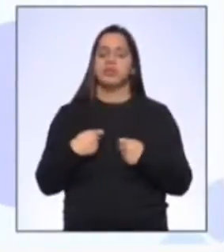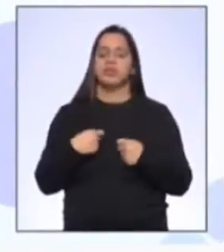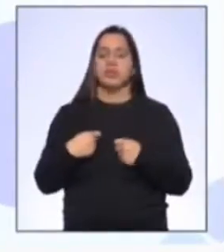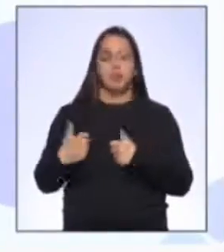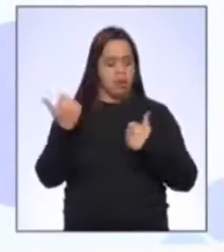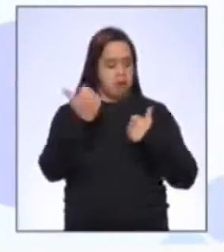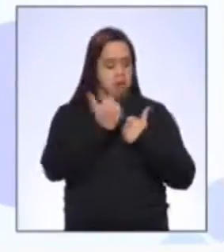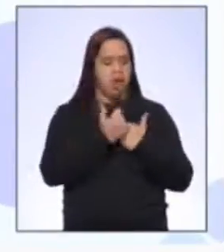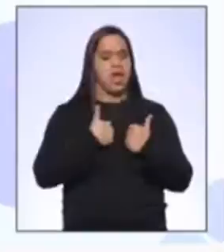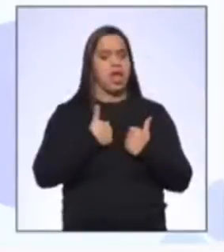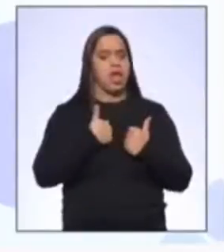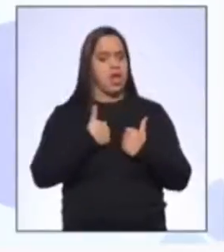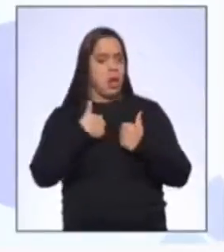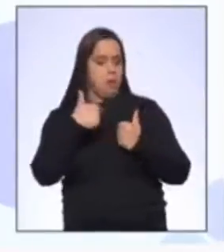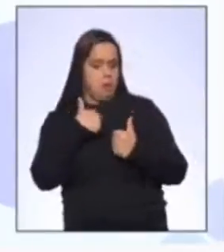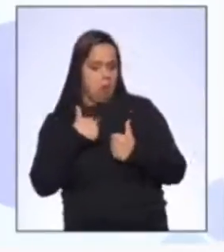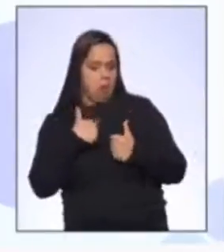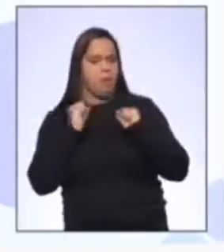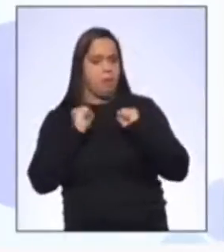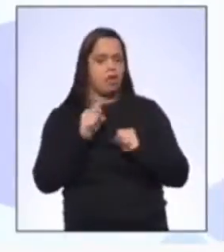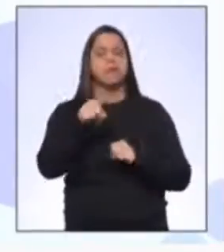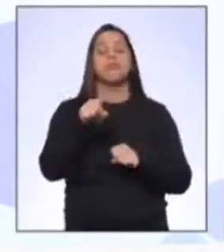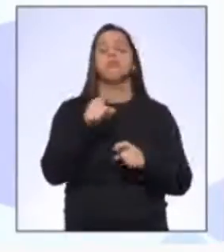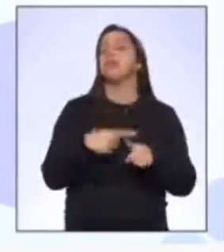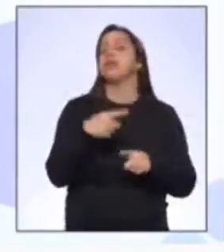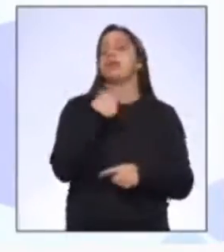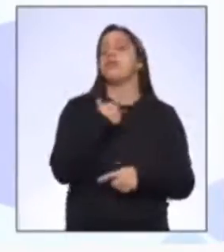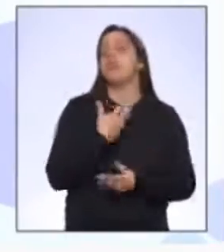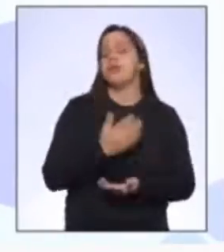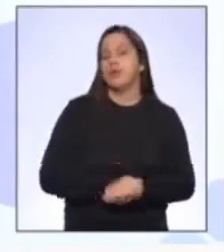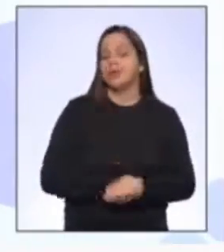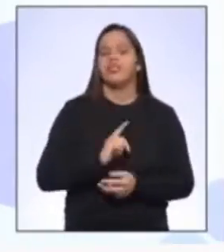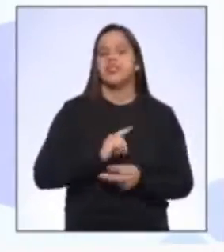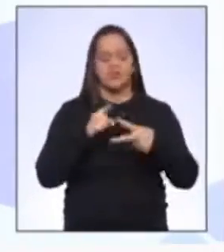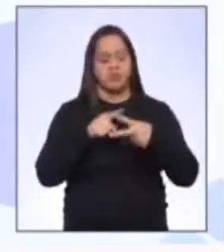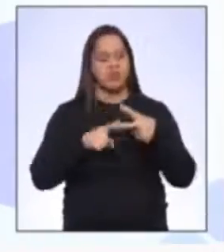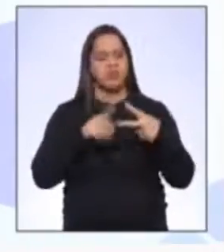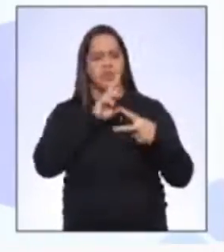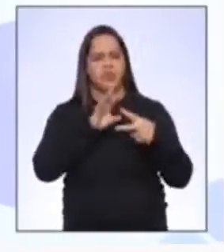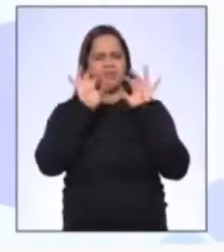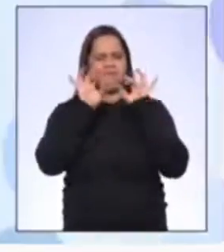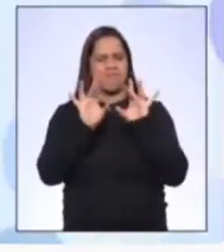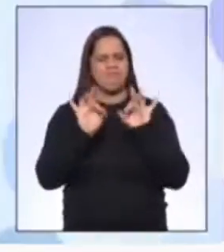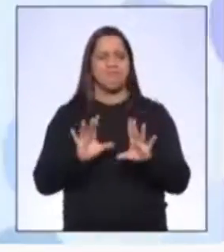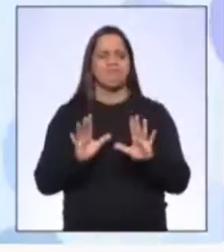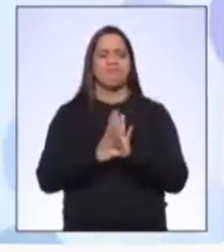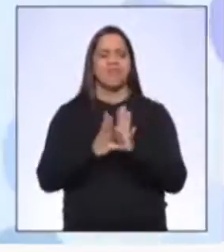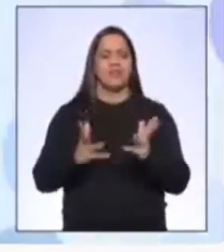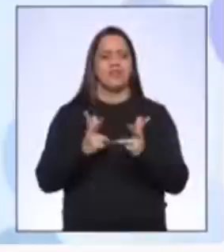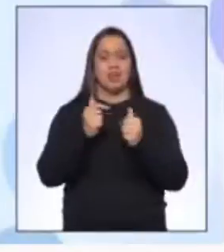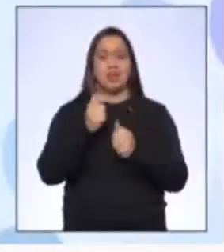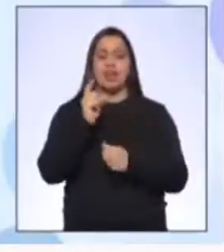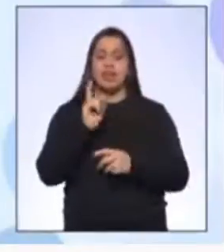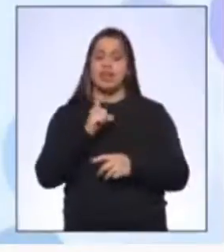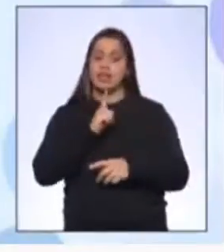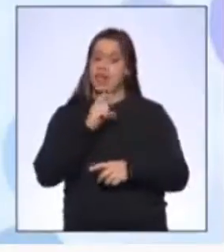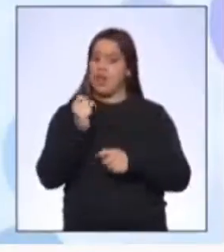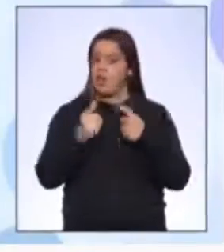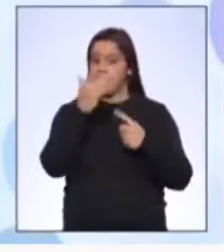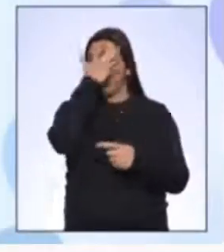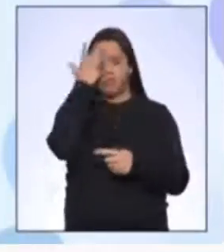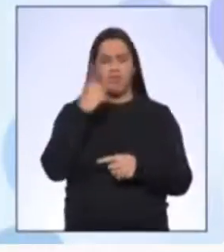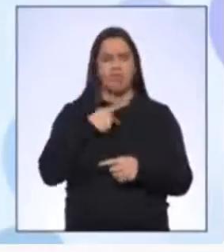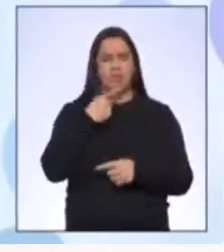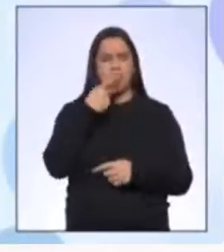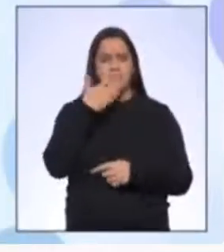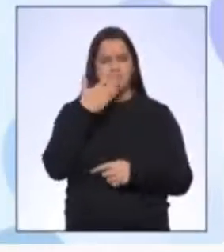ele não pode então a gente faz essas adaptações as duas respostas foram fantásticas tem algumas pessoas pedindo para bloquear o chat nós não iremos